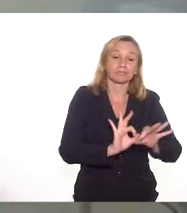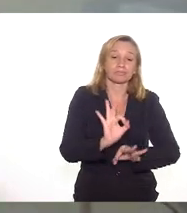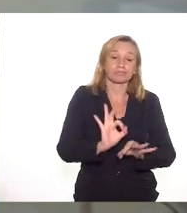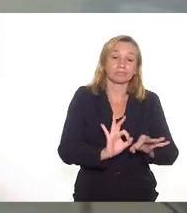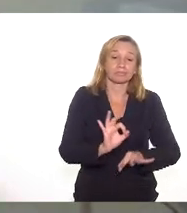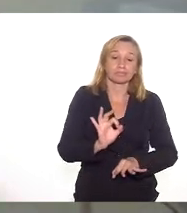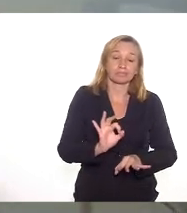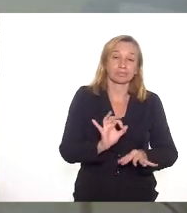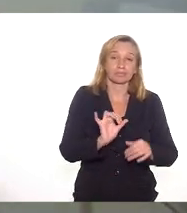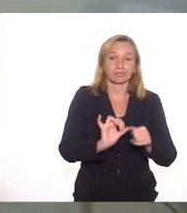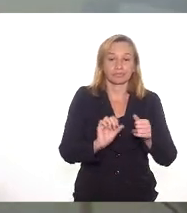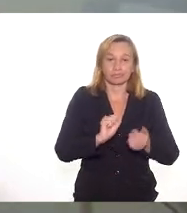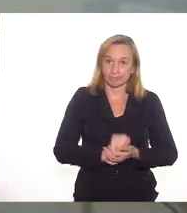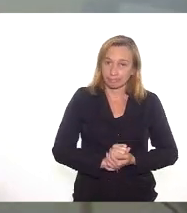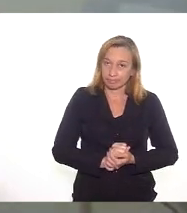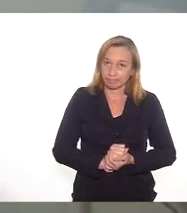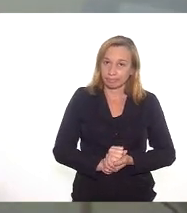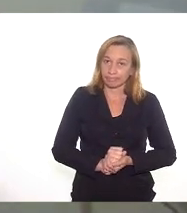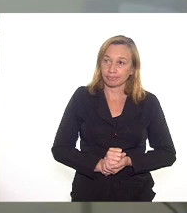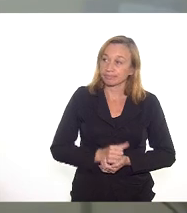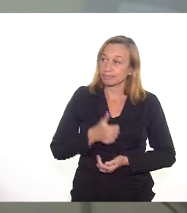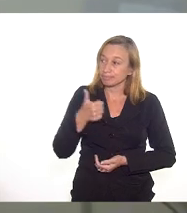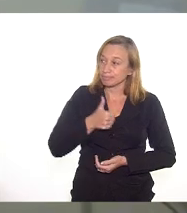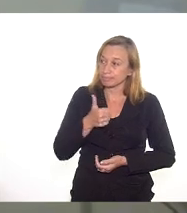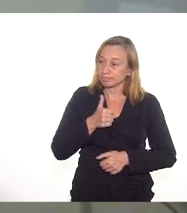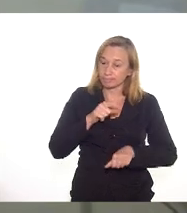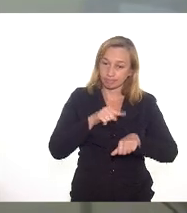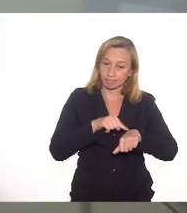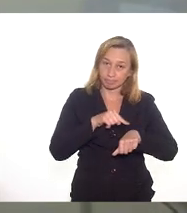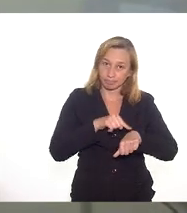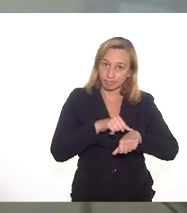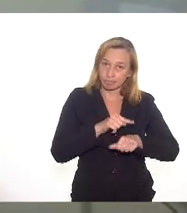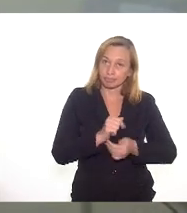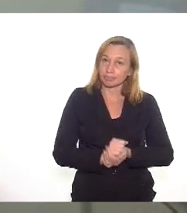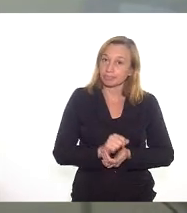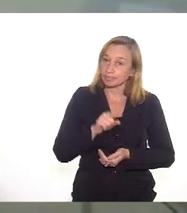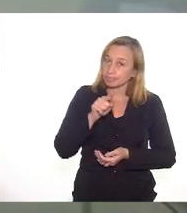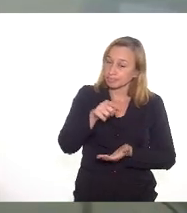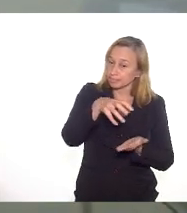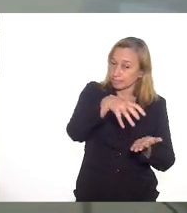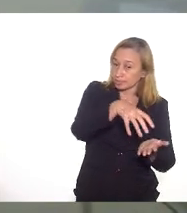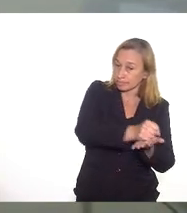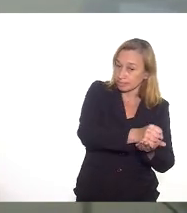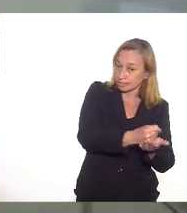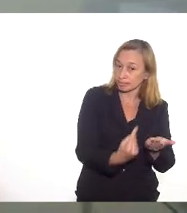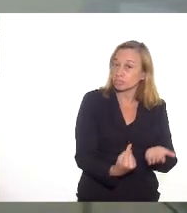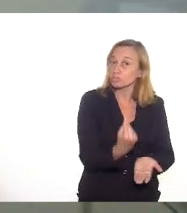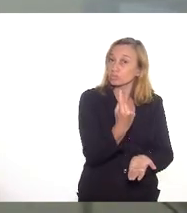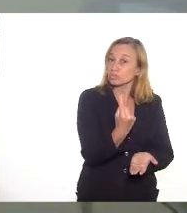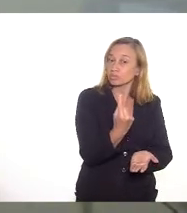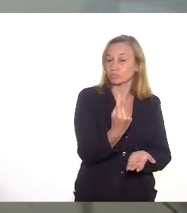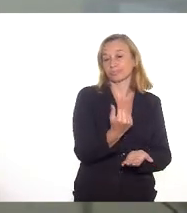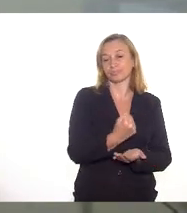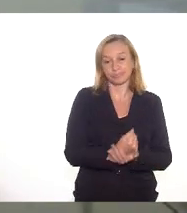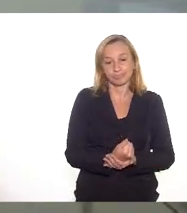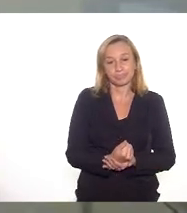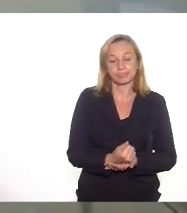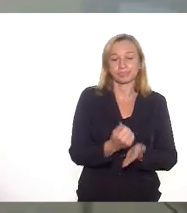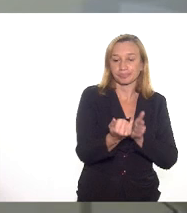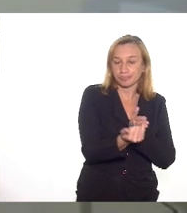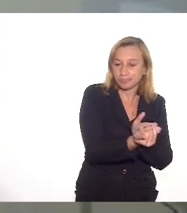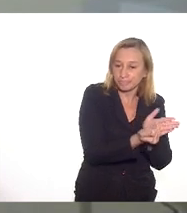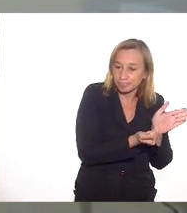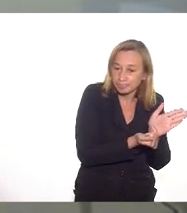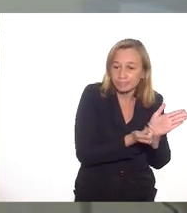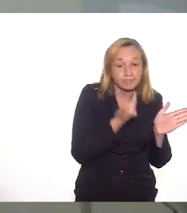tal. E nesta primeira leva, daqueles que estão no cadastro único, cruzando com o imposto de renda,